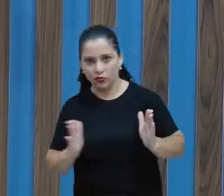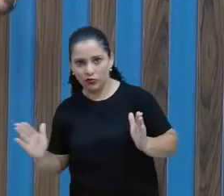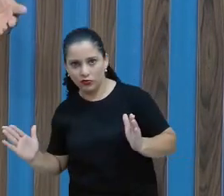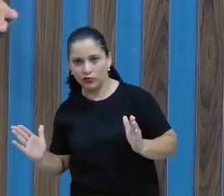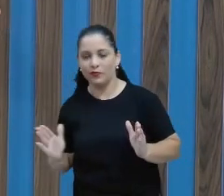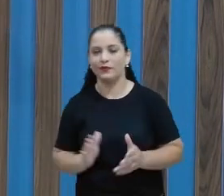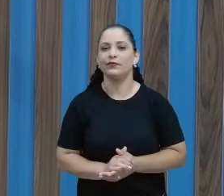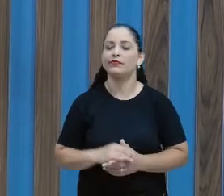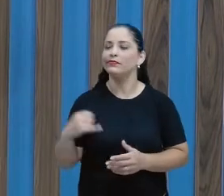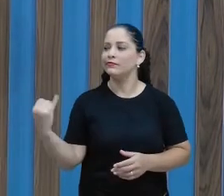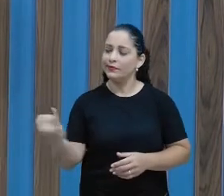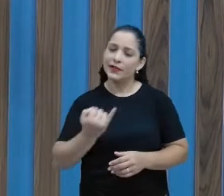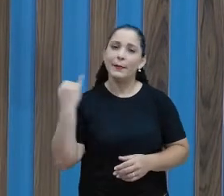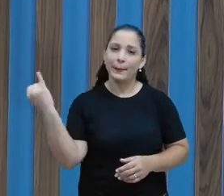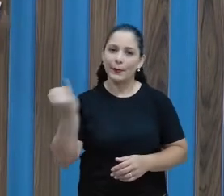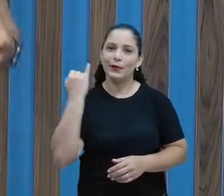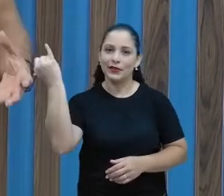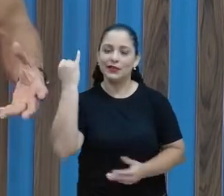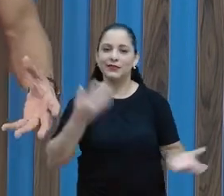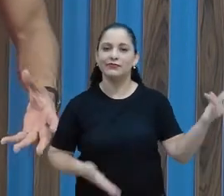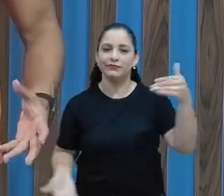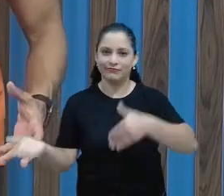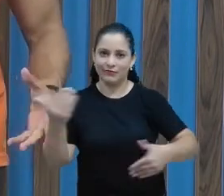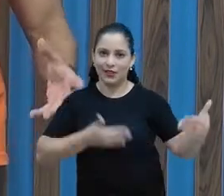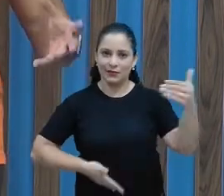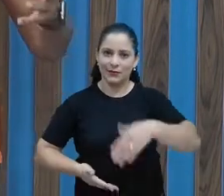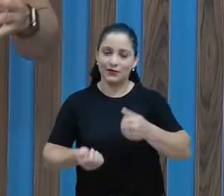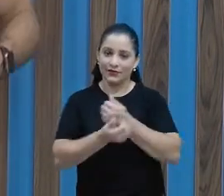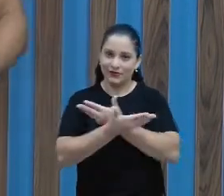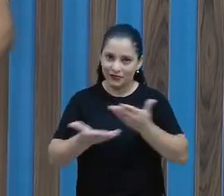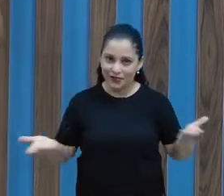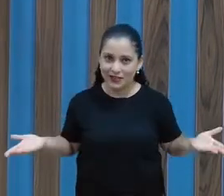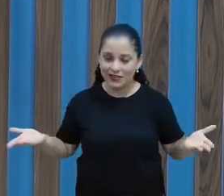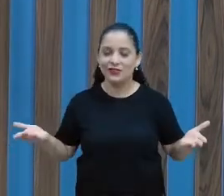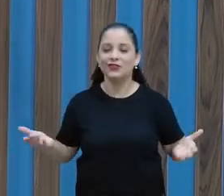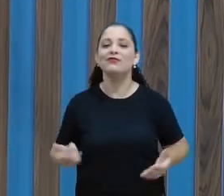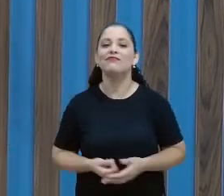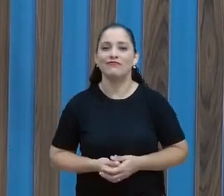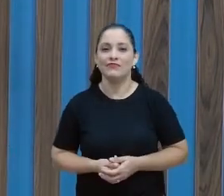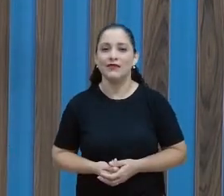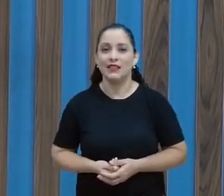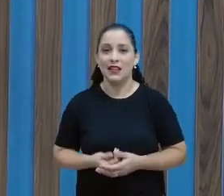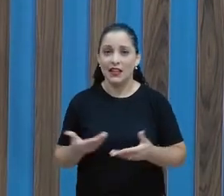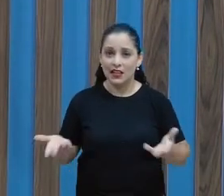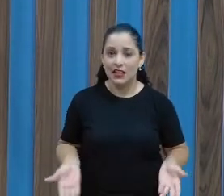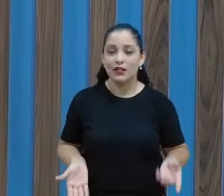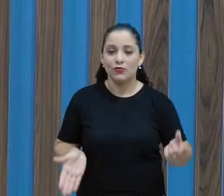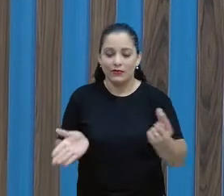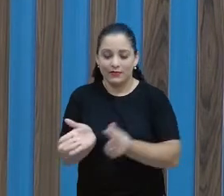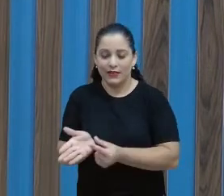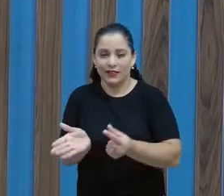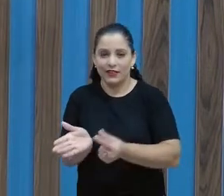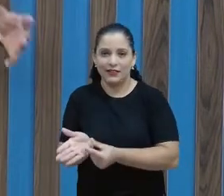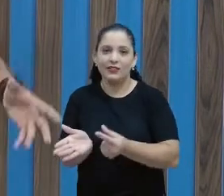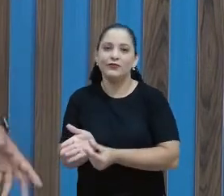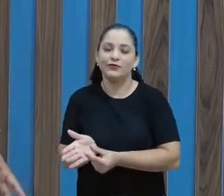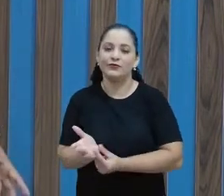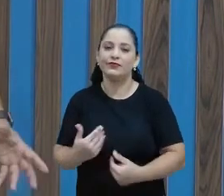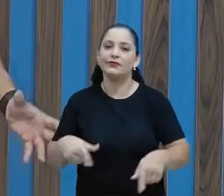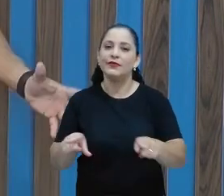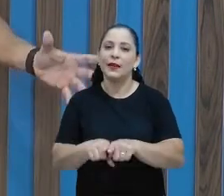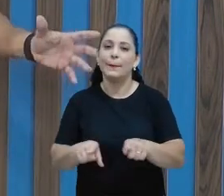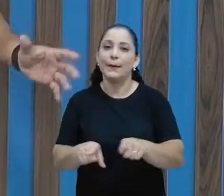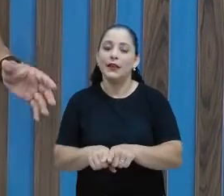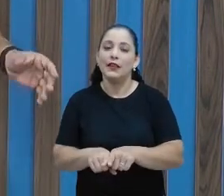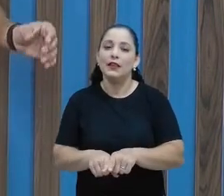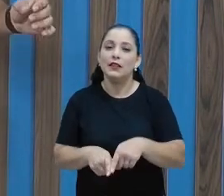é bastante importante essa participação aí de vocês em relação ao nosso aplicativo e em relação também